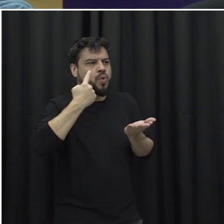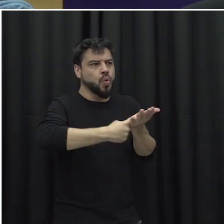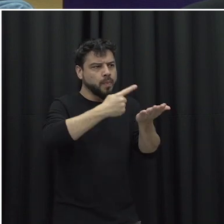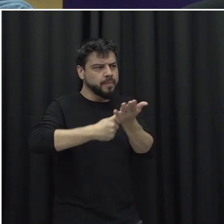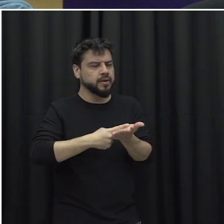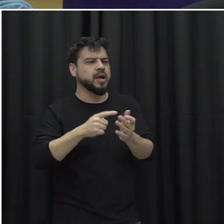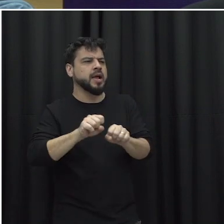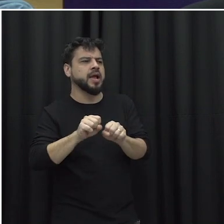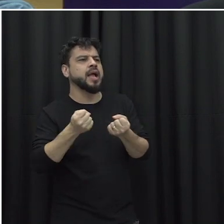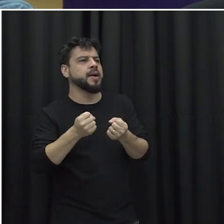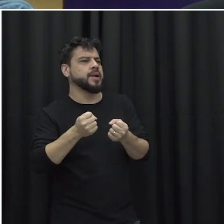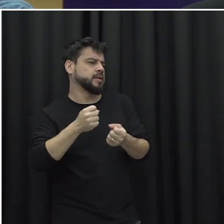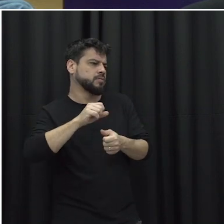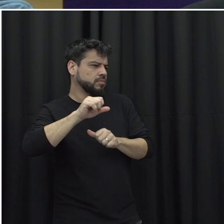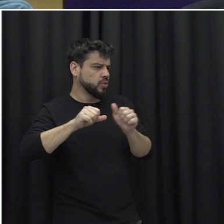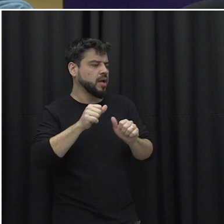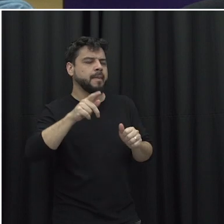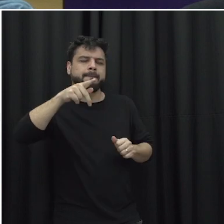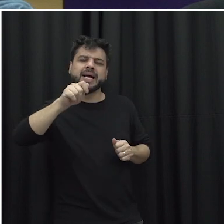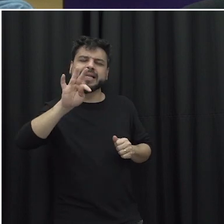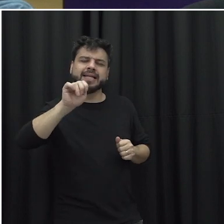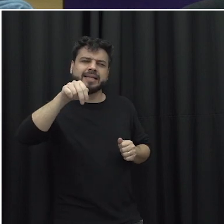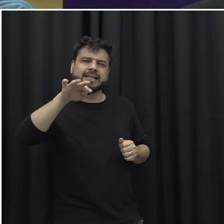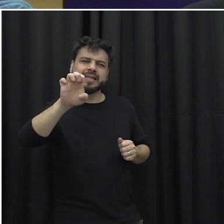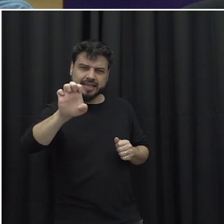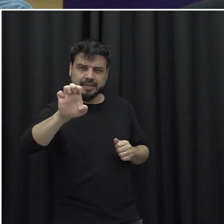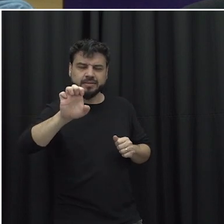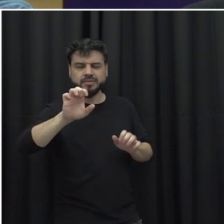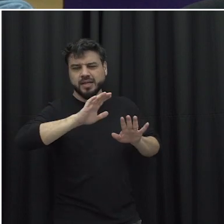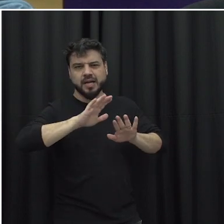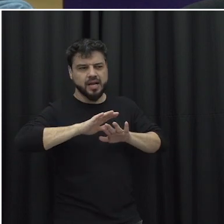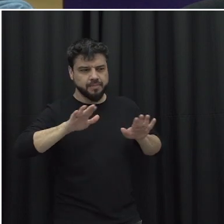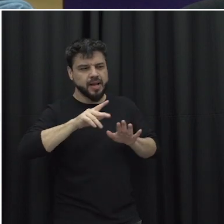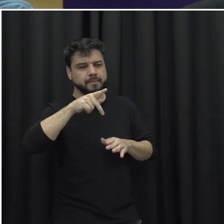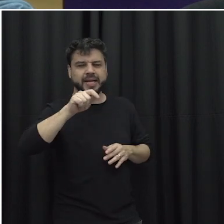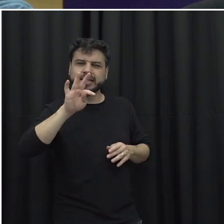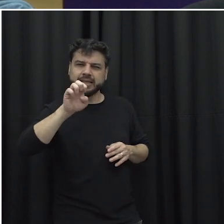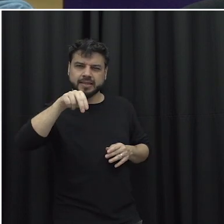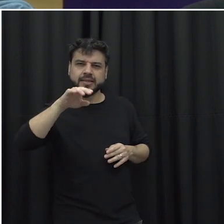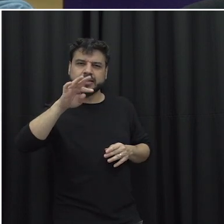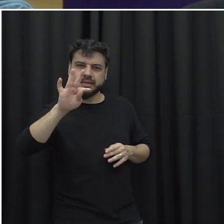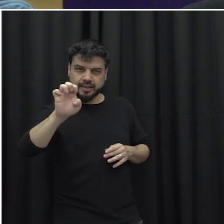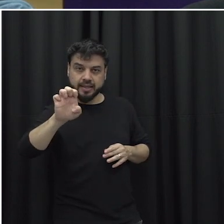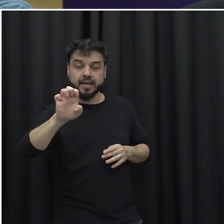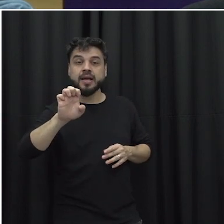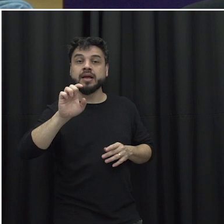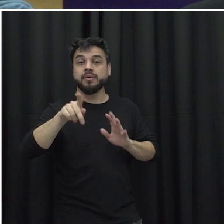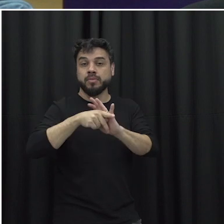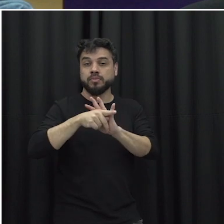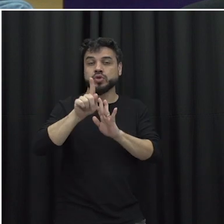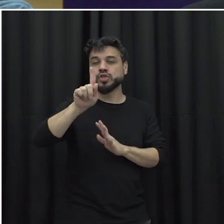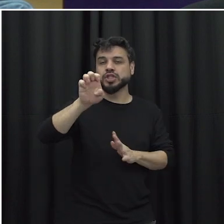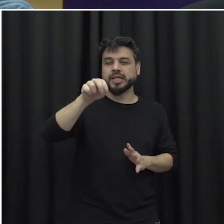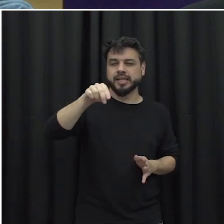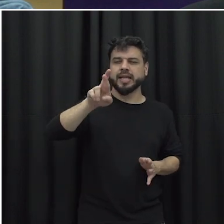produção de medicamentos genéricos. Esses medicamentos, né, eu imagino que eles entram nesses acordos de quebra de